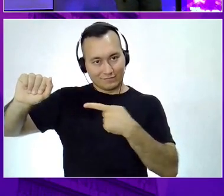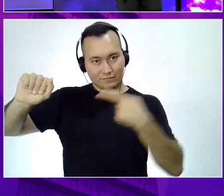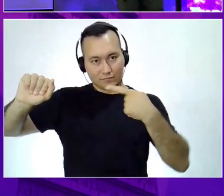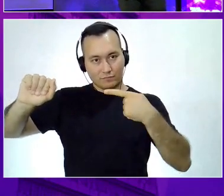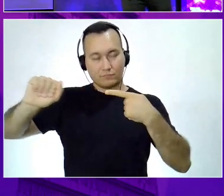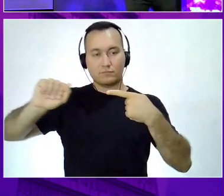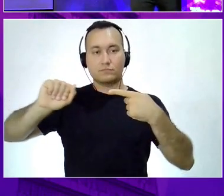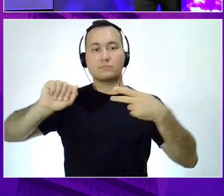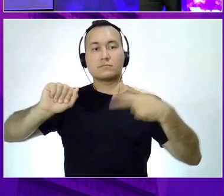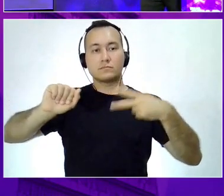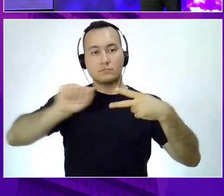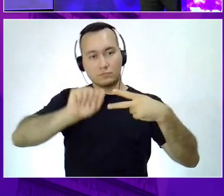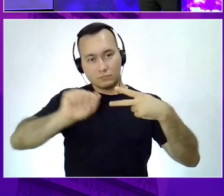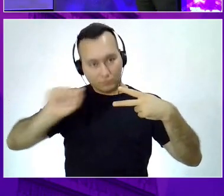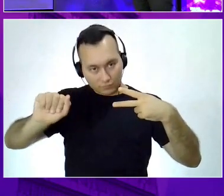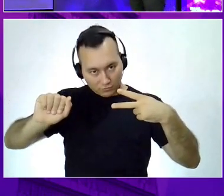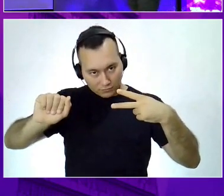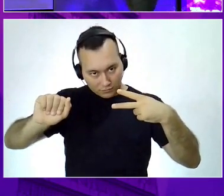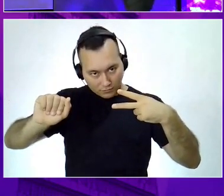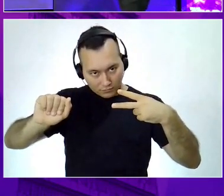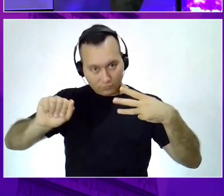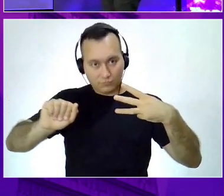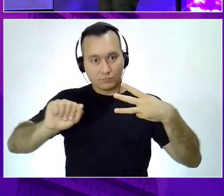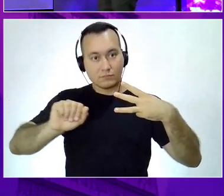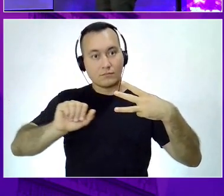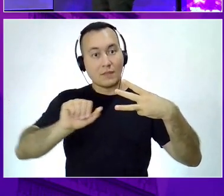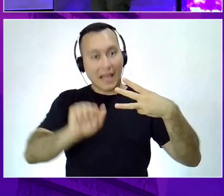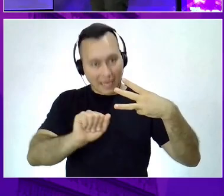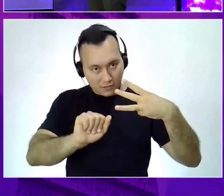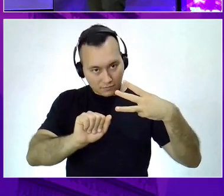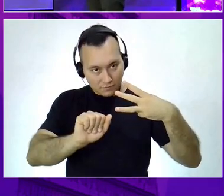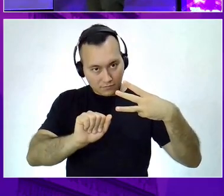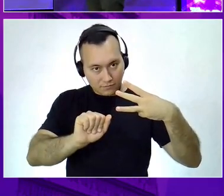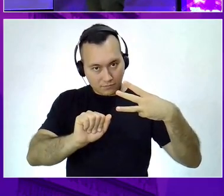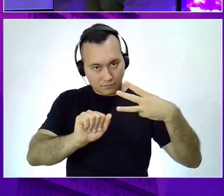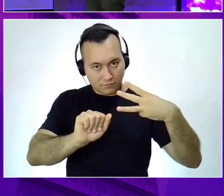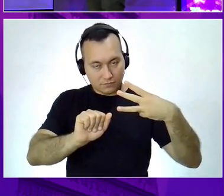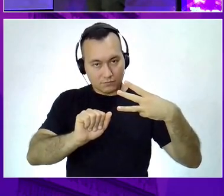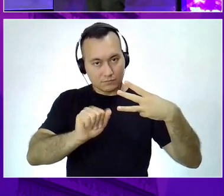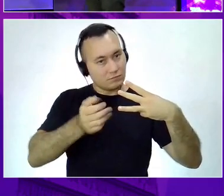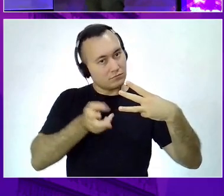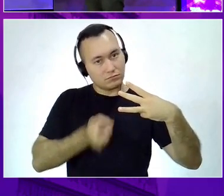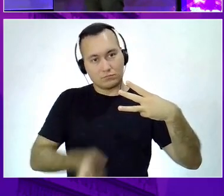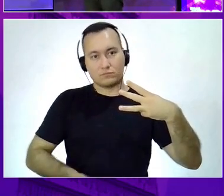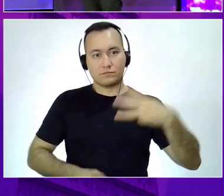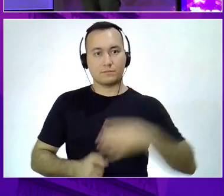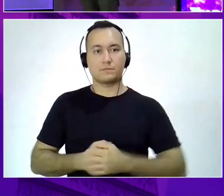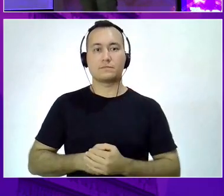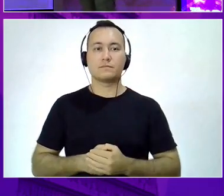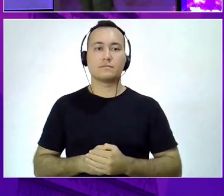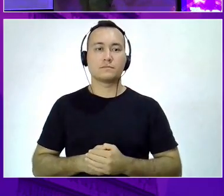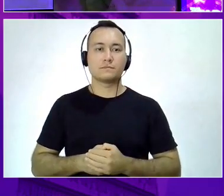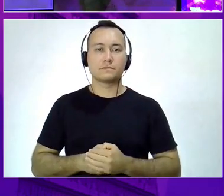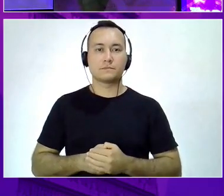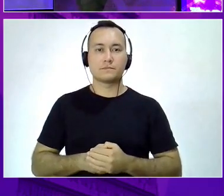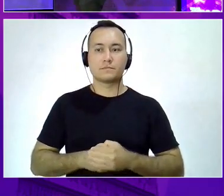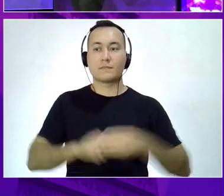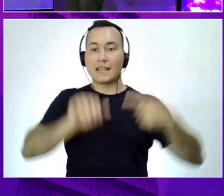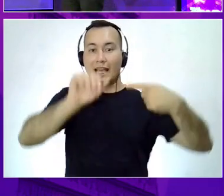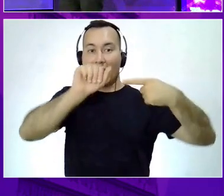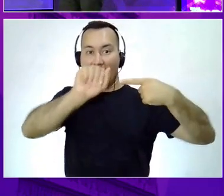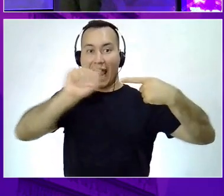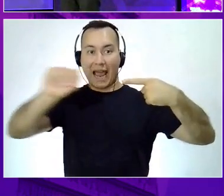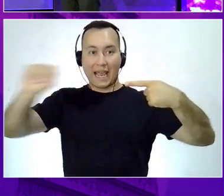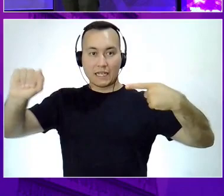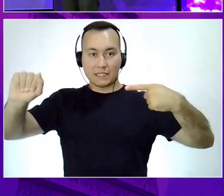E é interessante a gente falar sobre isso, porque a gente está falando que quase 99% dos produtos